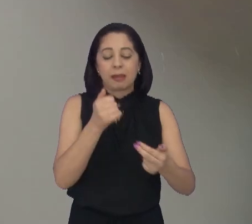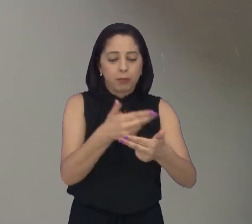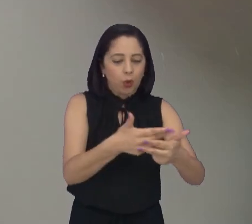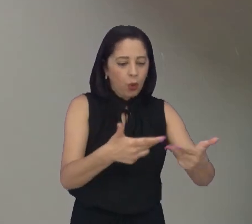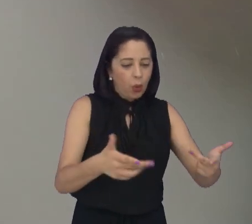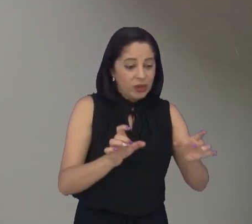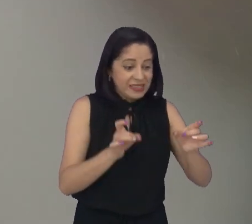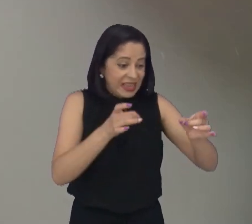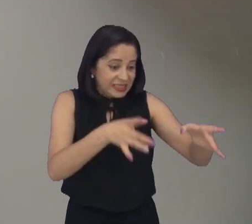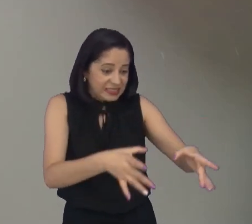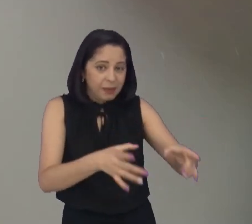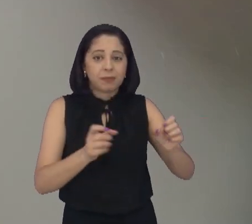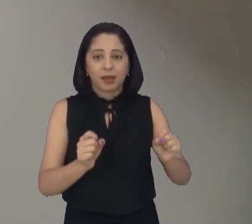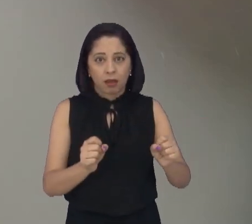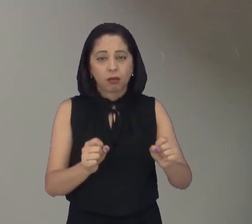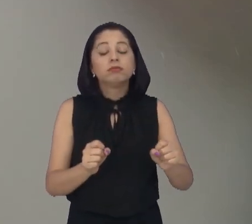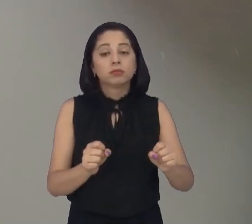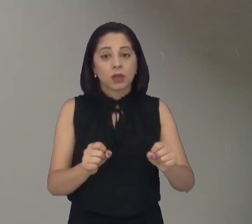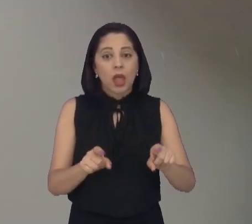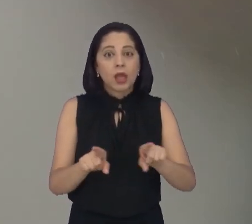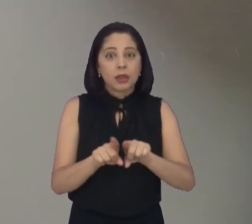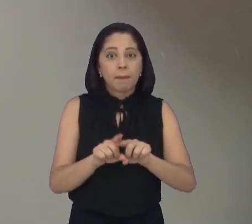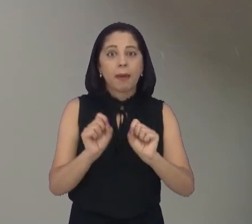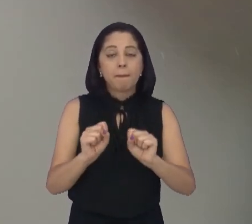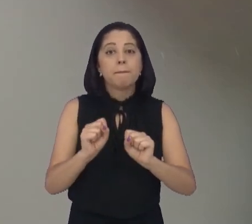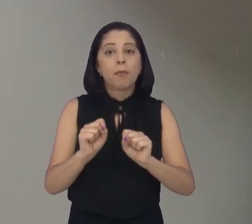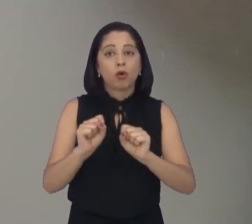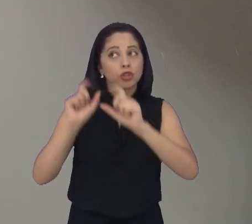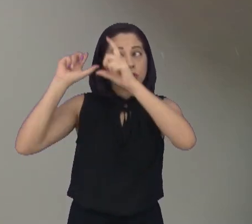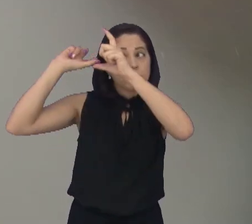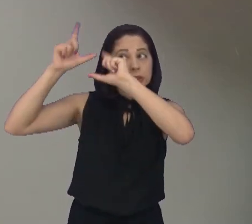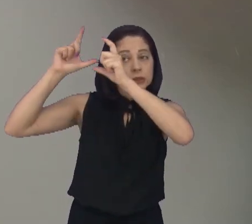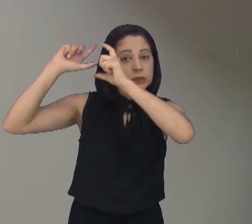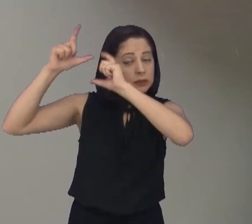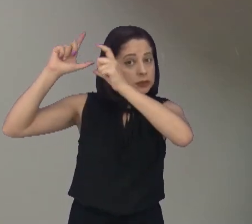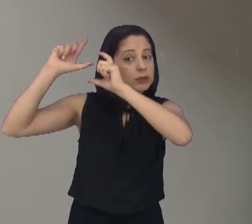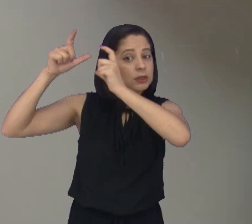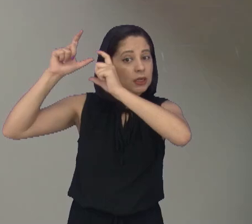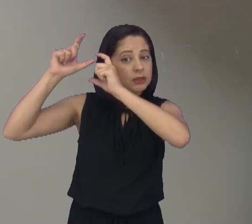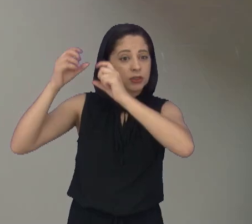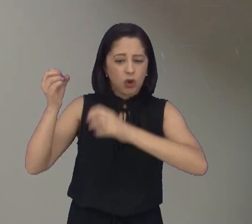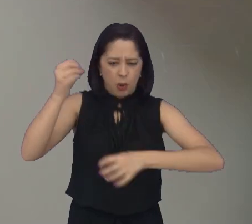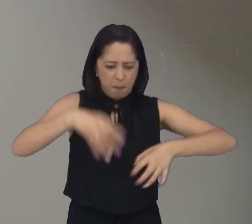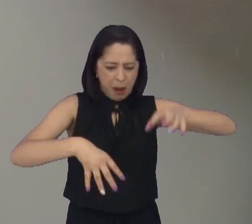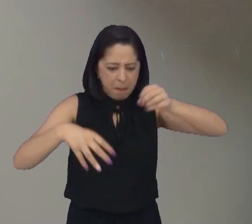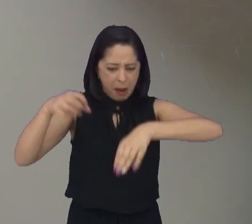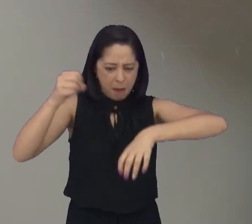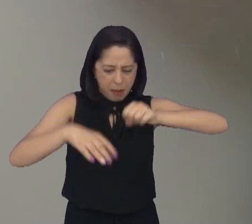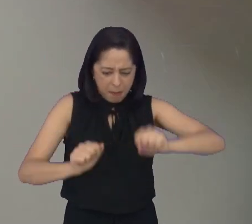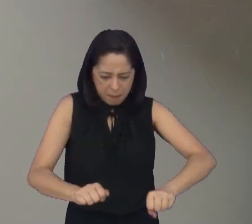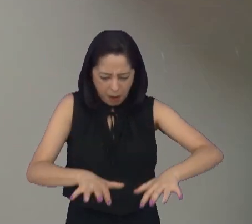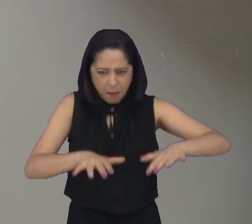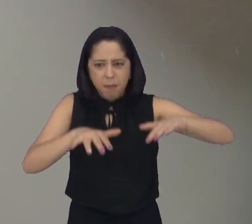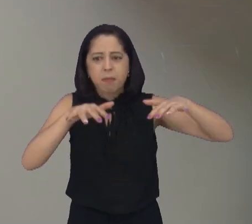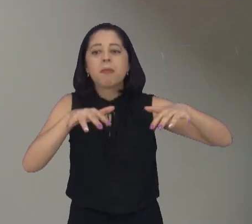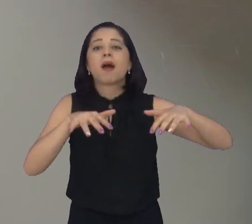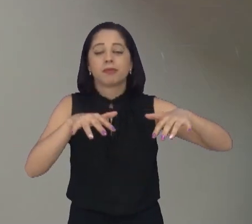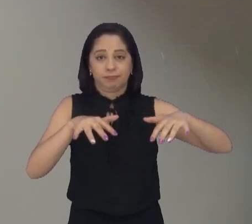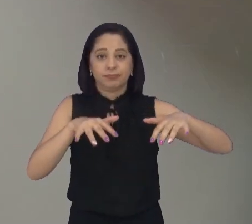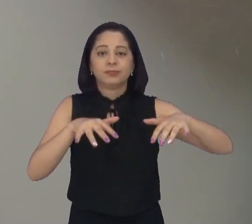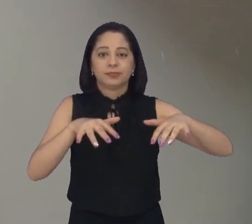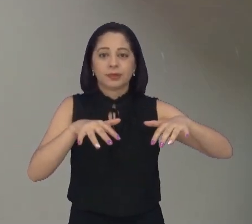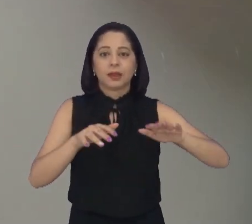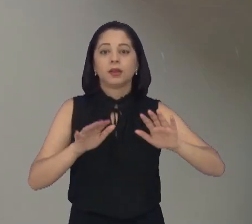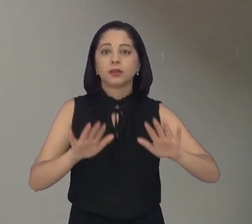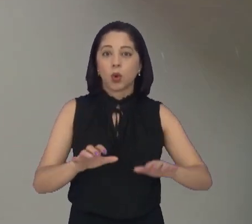isso pode, gente, inclusive virar um transtorno, o transtorno de acumulação compulsiva.